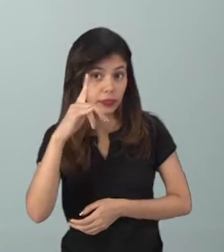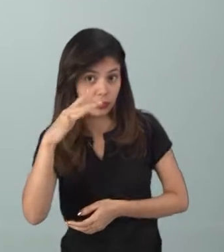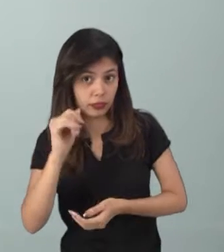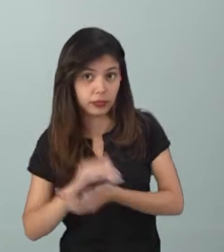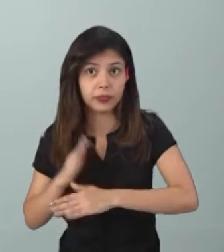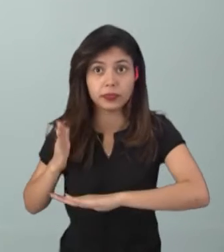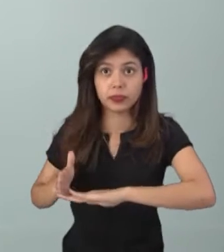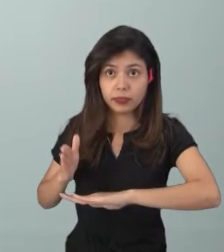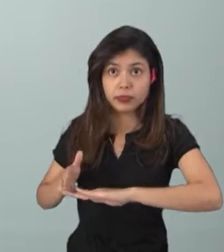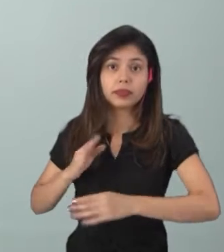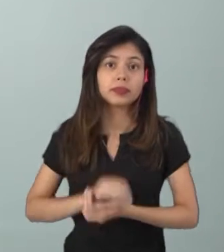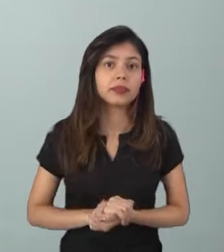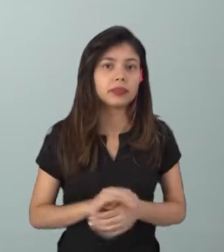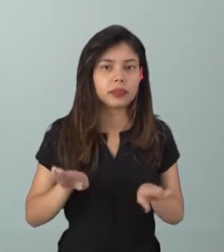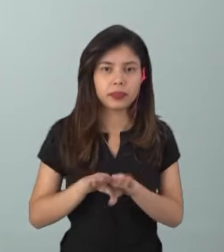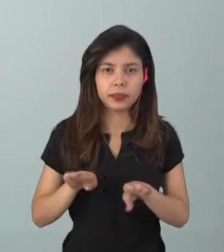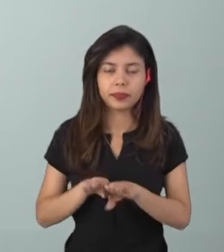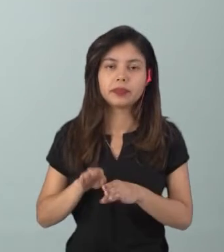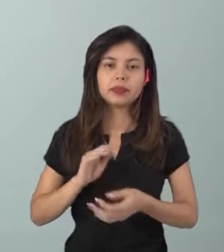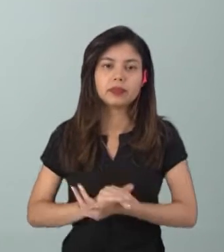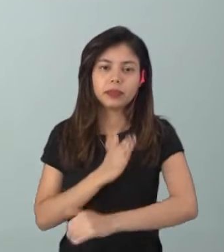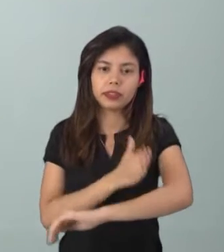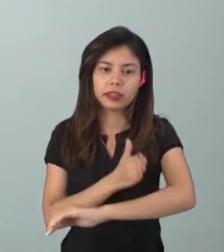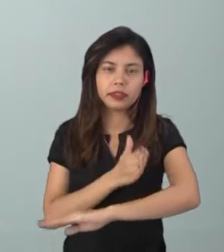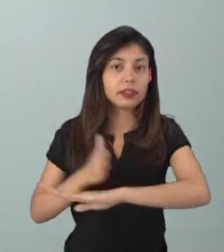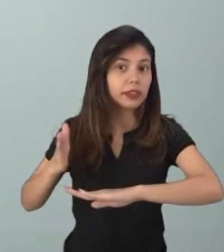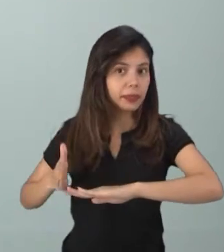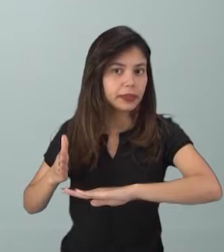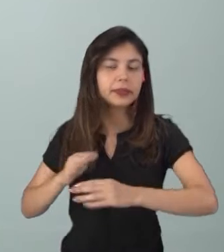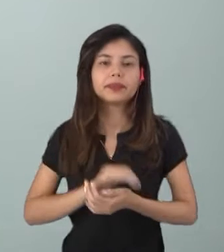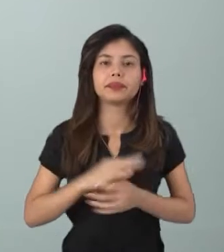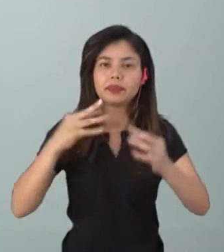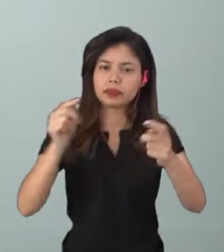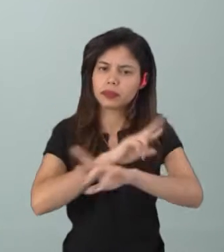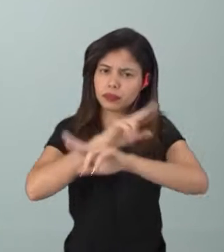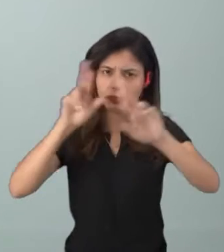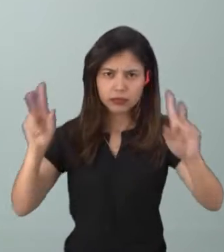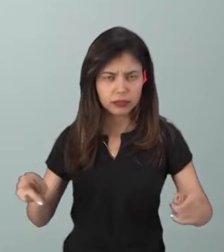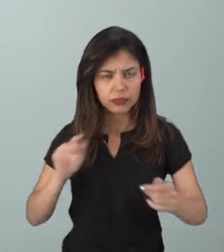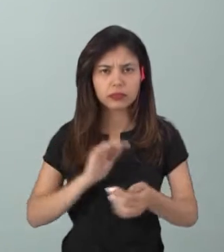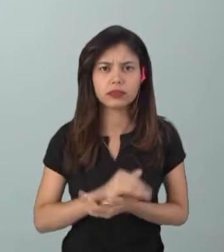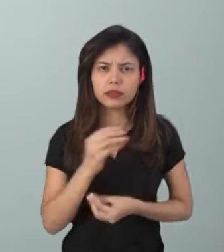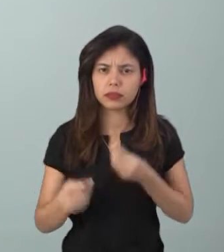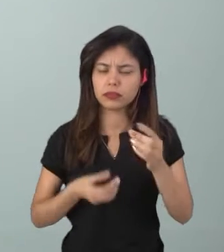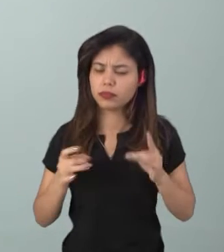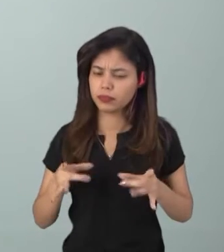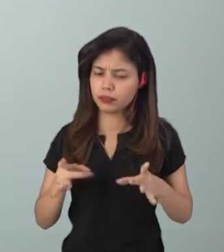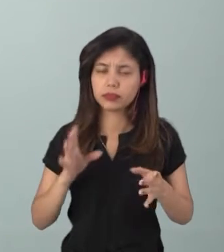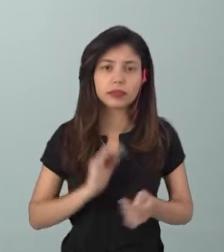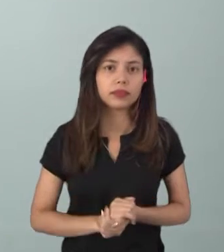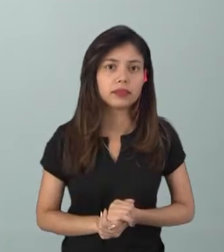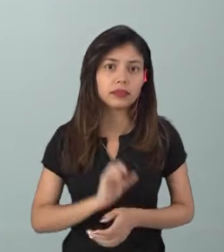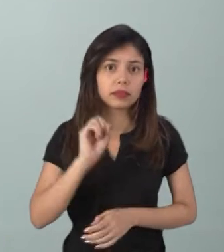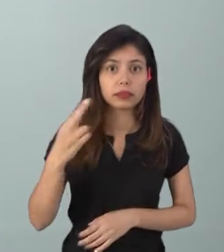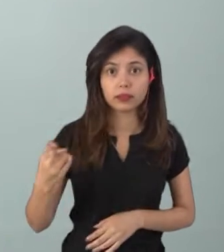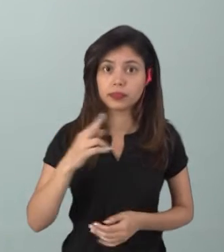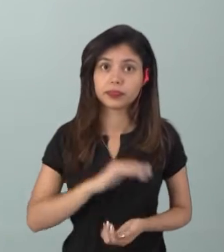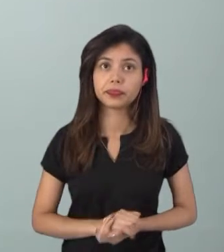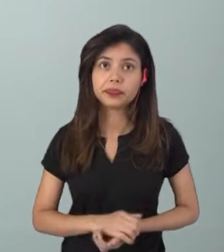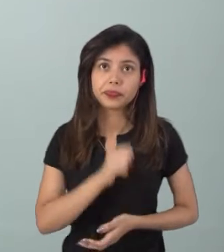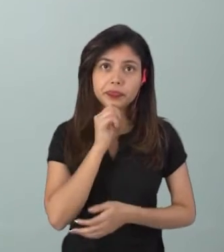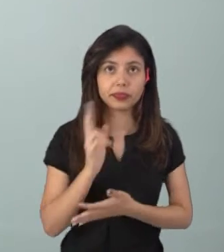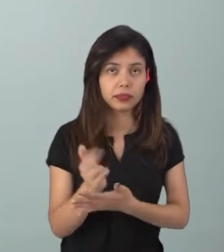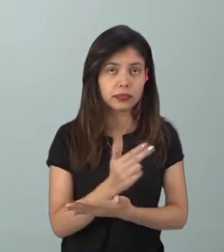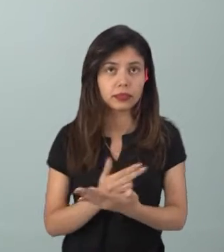si, a arte pode ser considerada de diversos aspectos, né, seja ela comercial ou uma